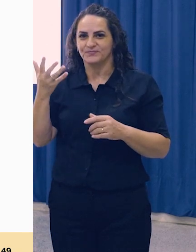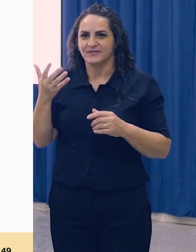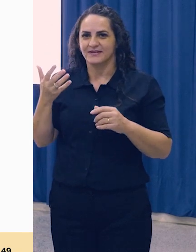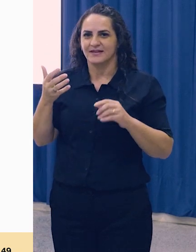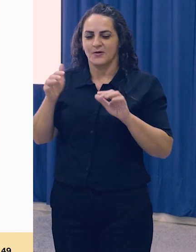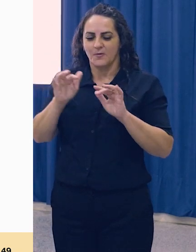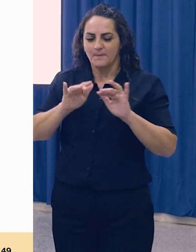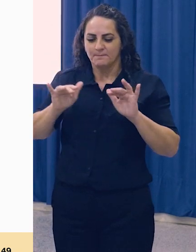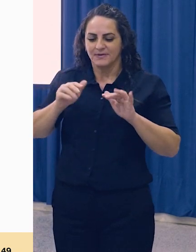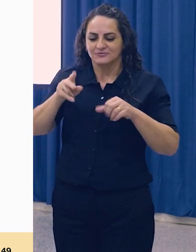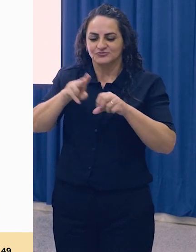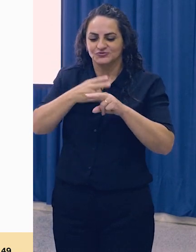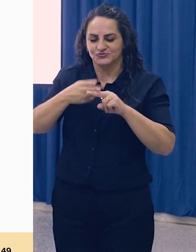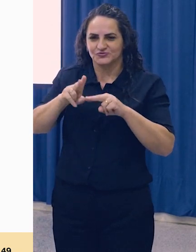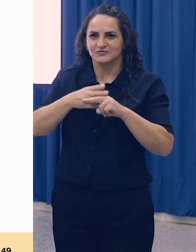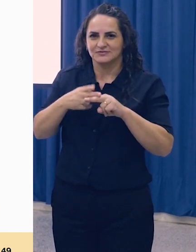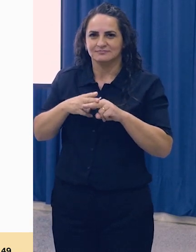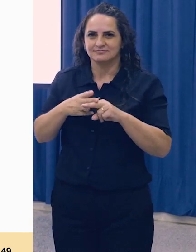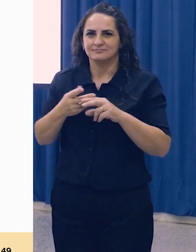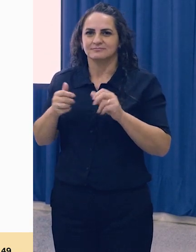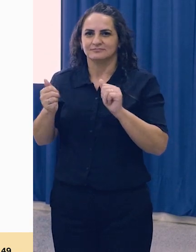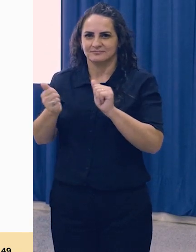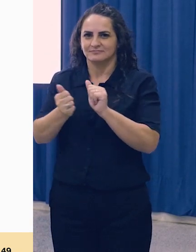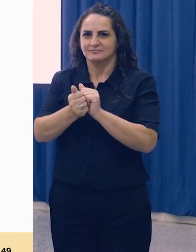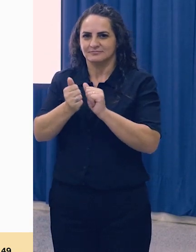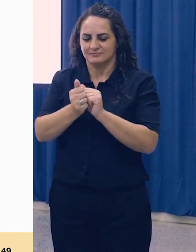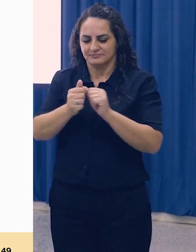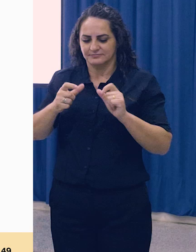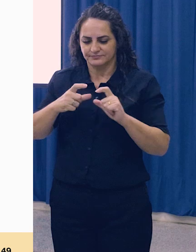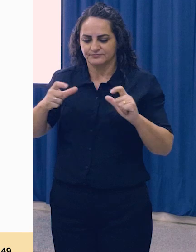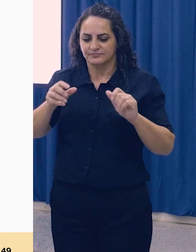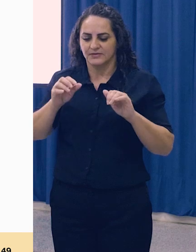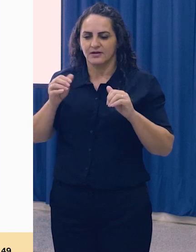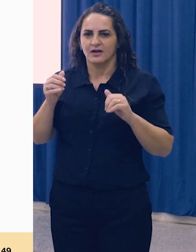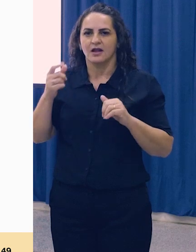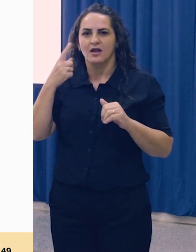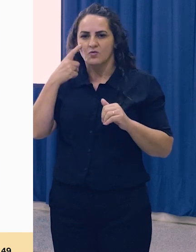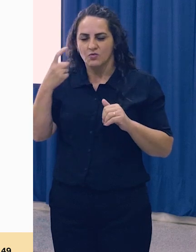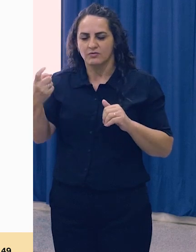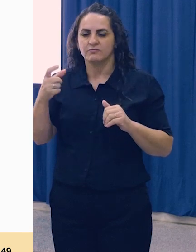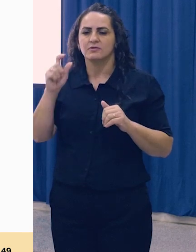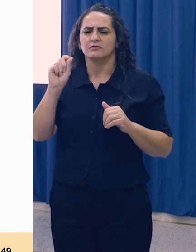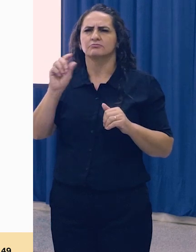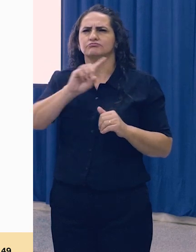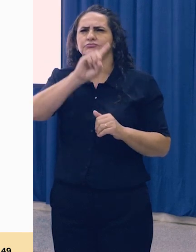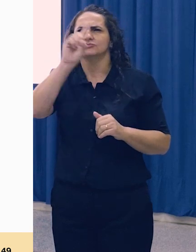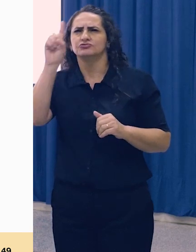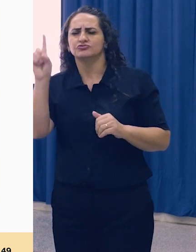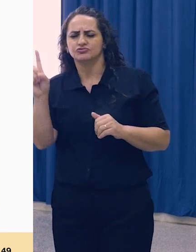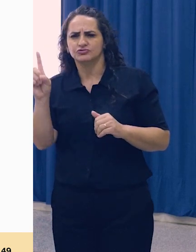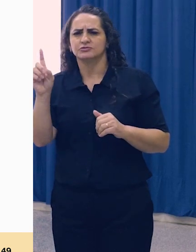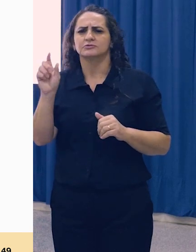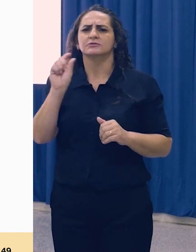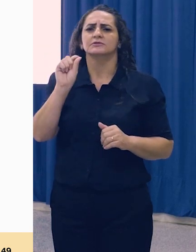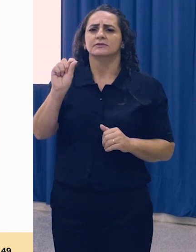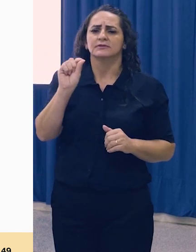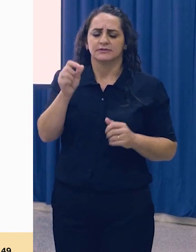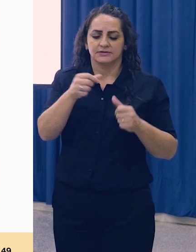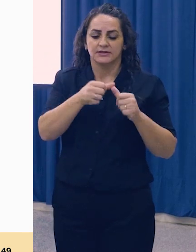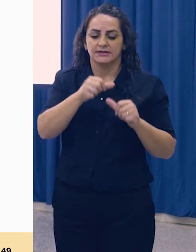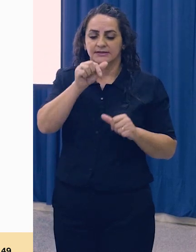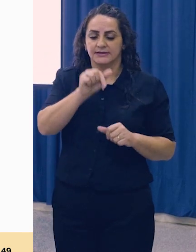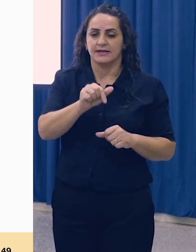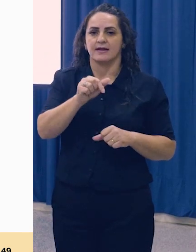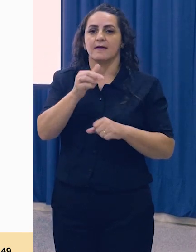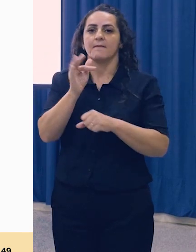e o kit de imprensa, que era realmente as informações quando seria o lançamento, quem que tá no elenco